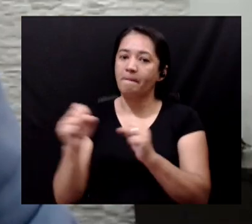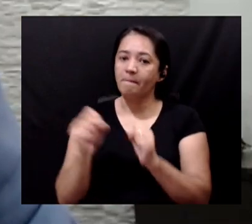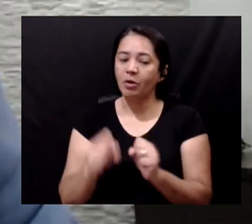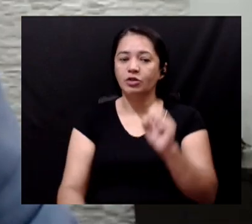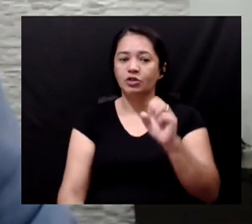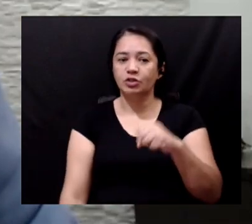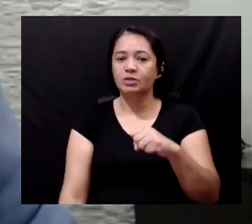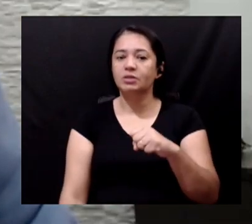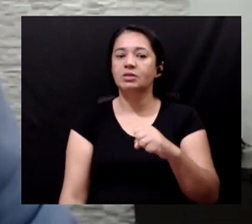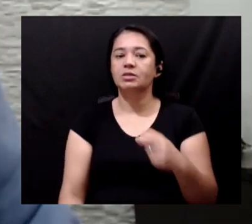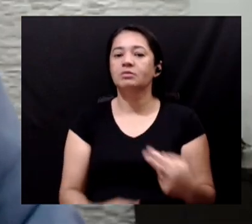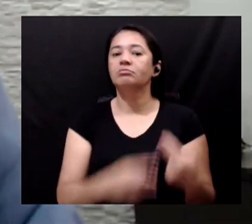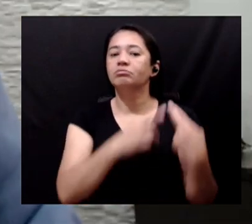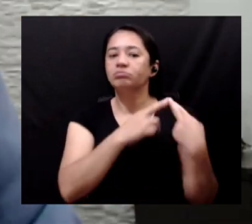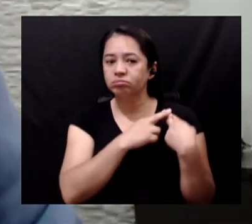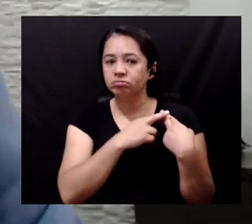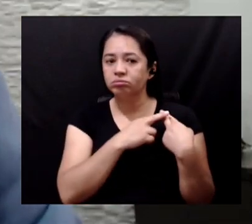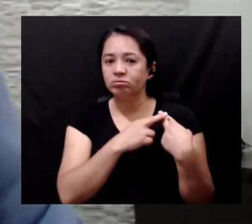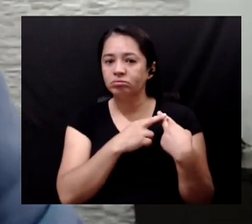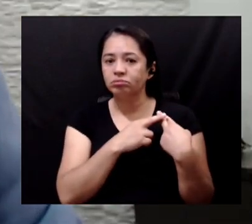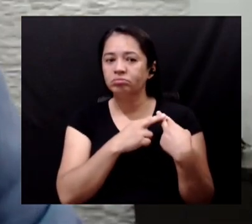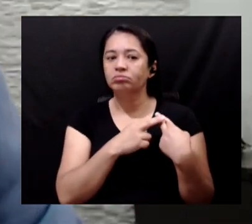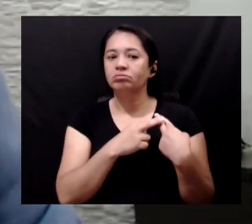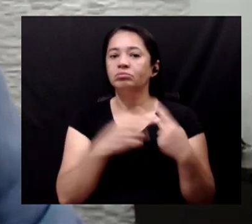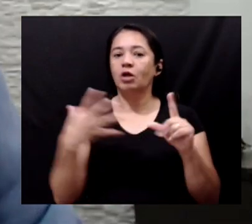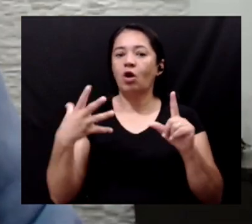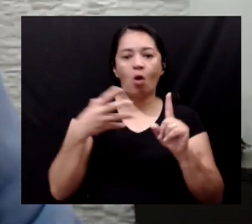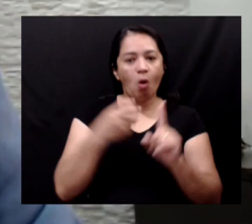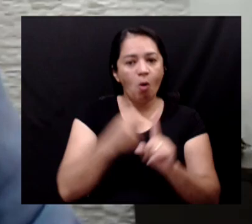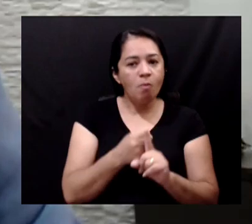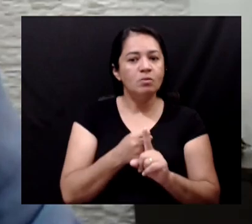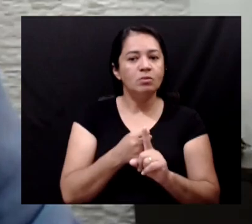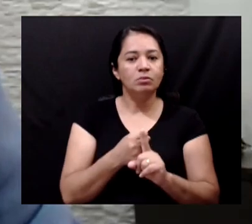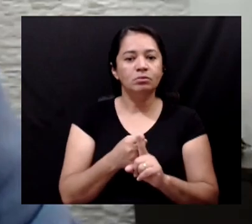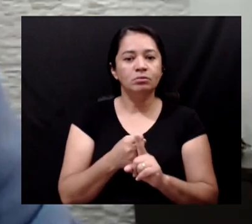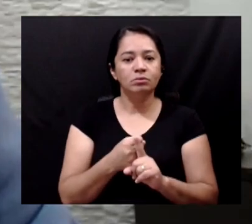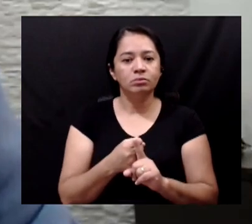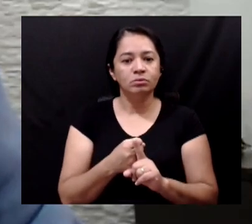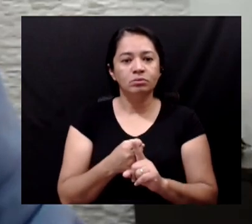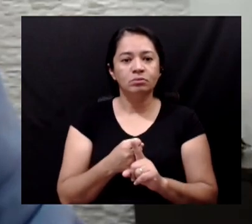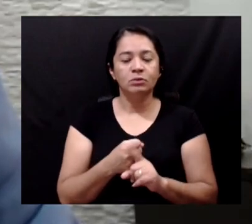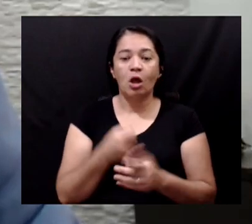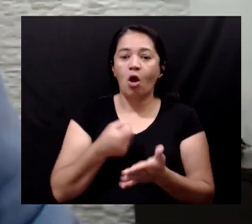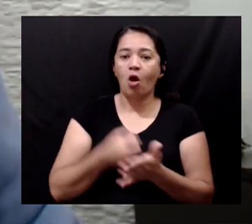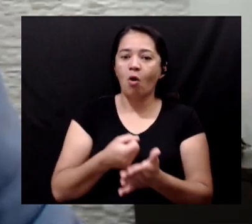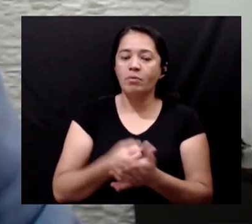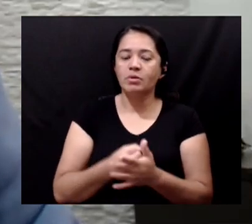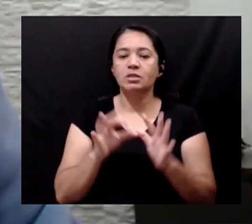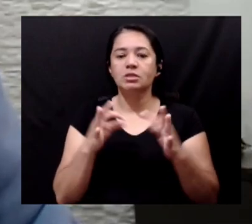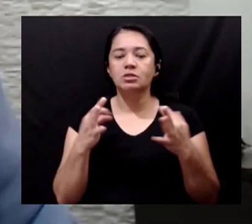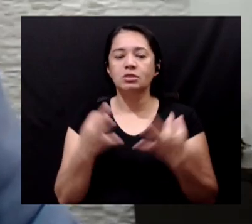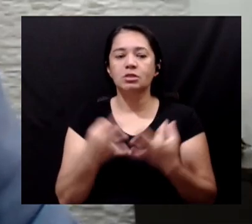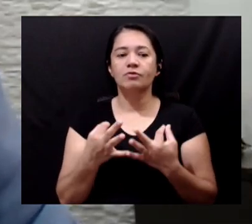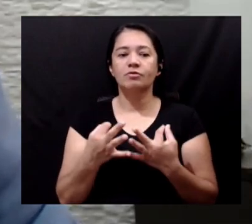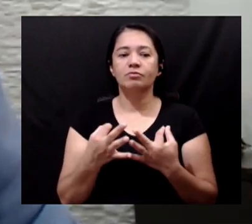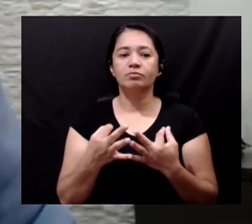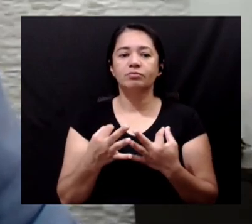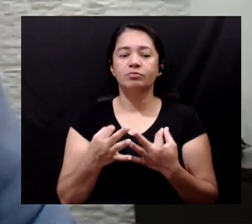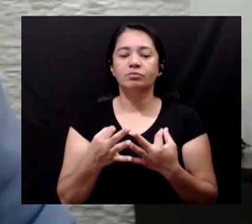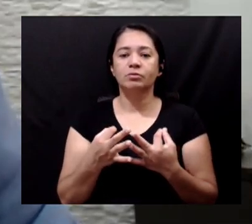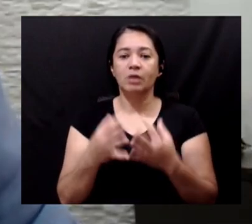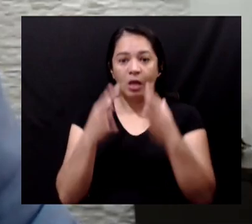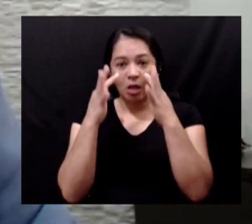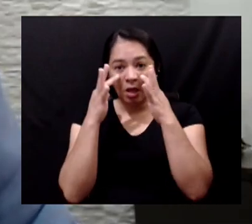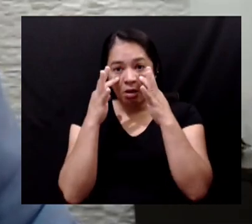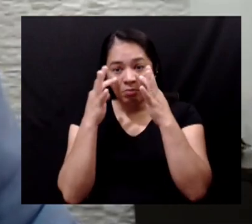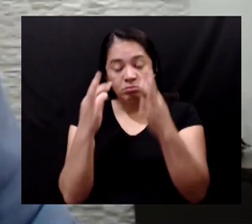algum tipo de omissão nesse sentido. Então, é uma obrigação dos pais, de fato, estar, digamos que, tendo uma